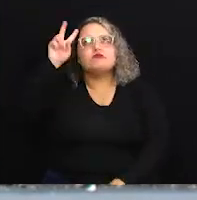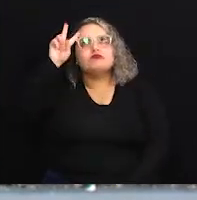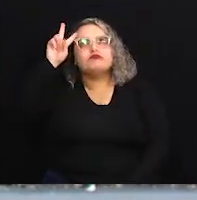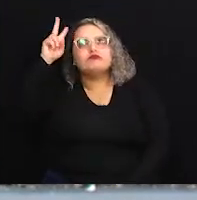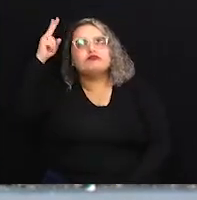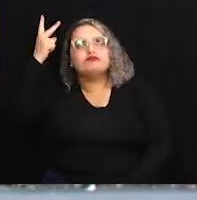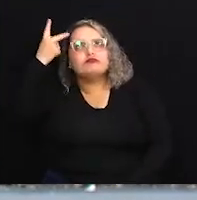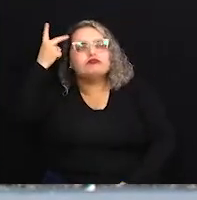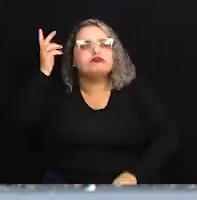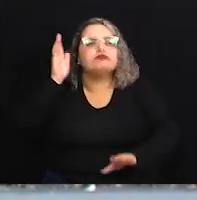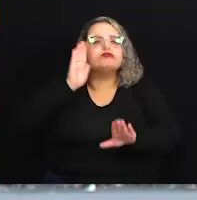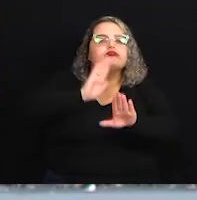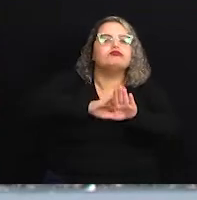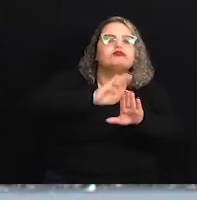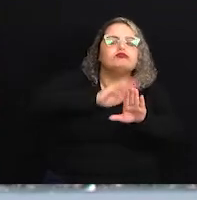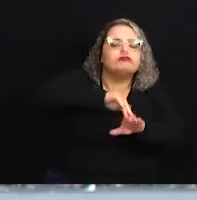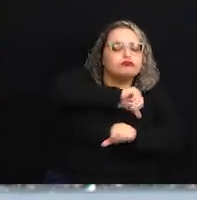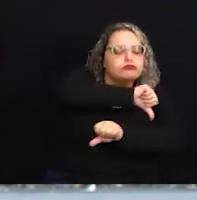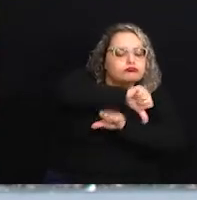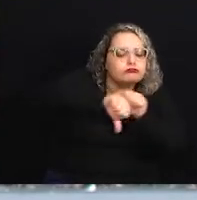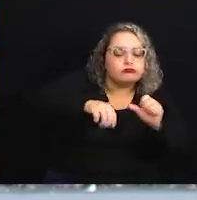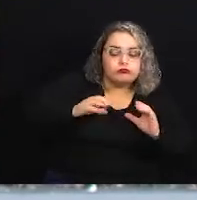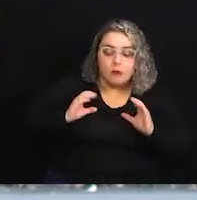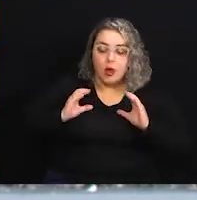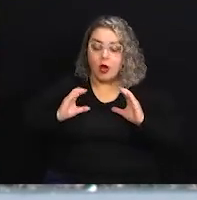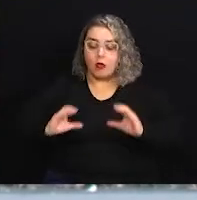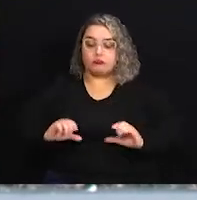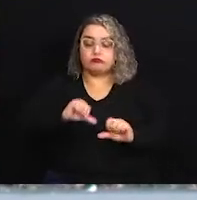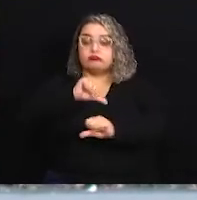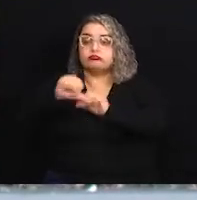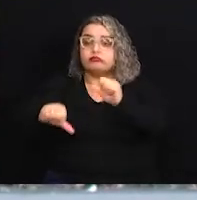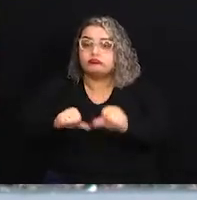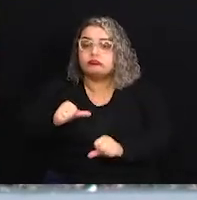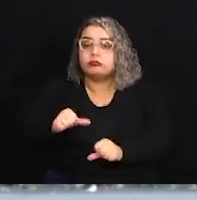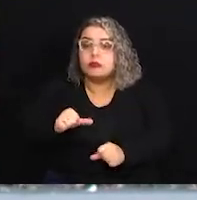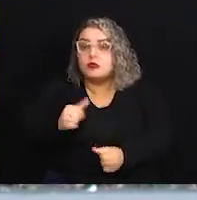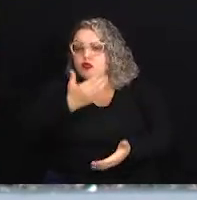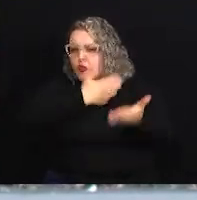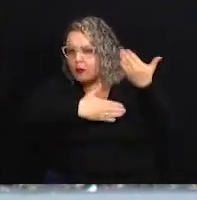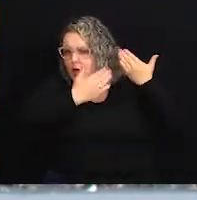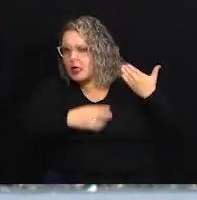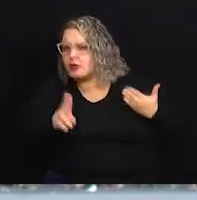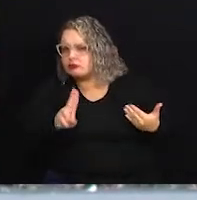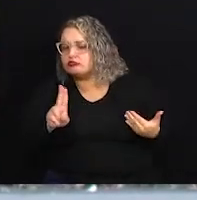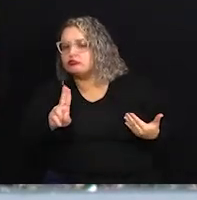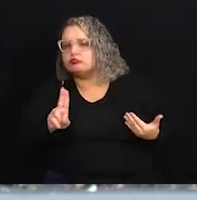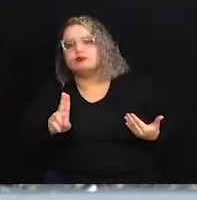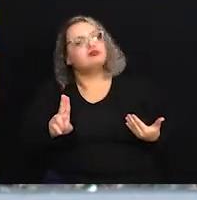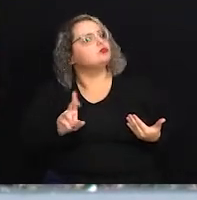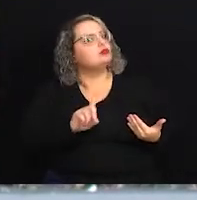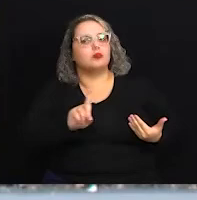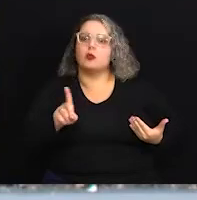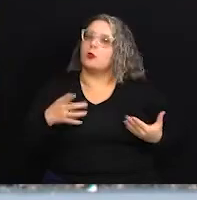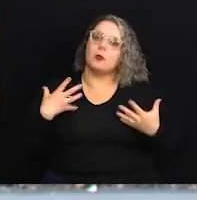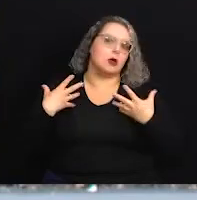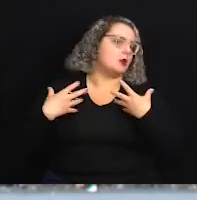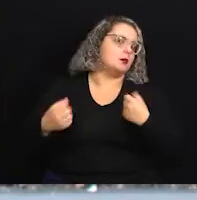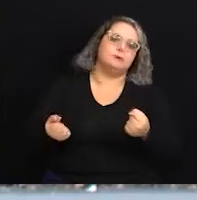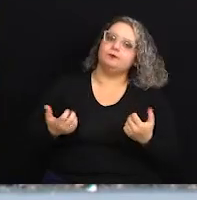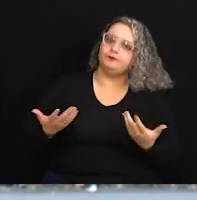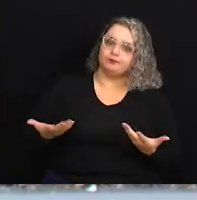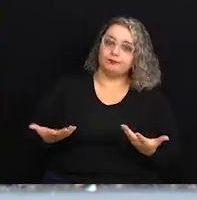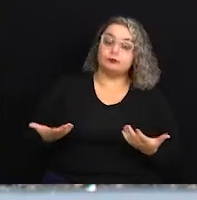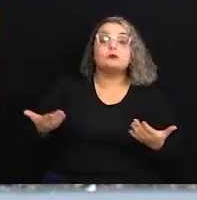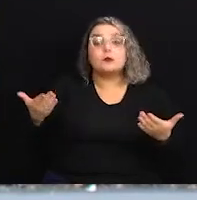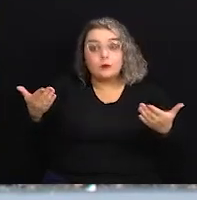Pensamentos, atitudes, comportamentos válidos no passado, hoje já não são aceitos.